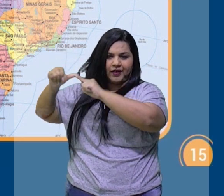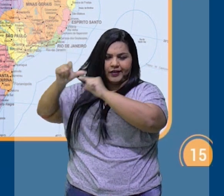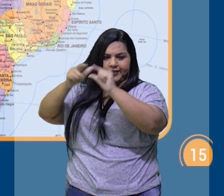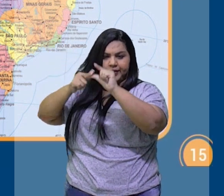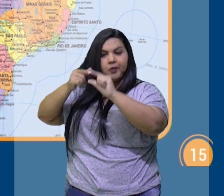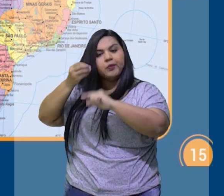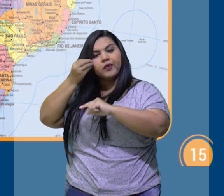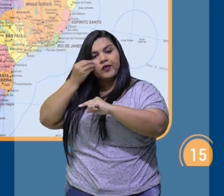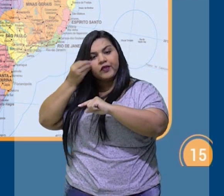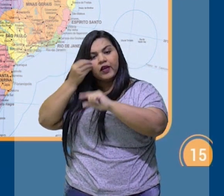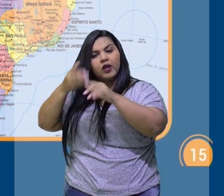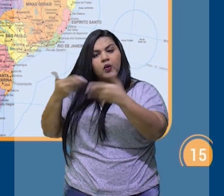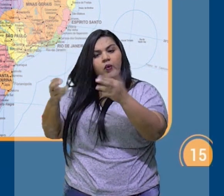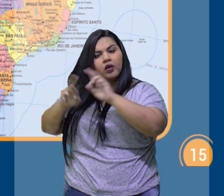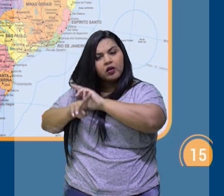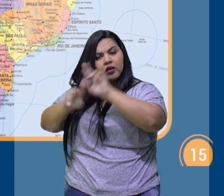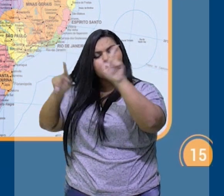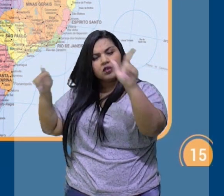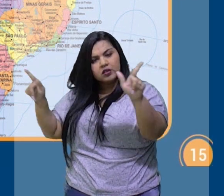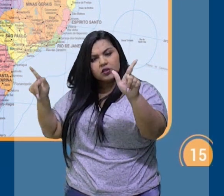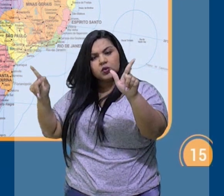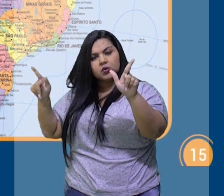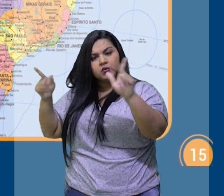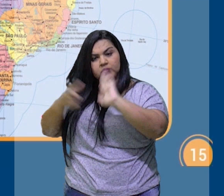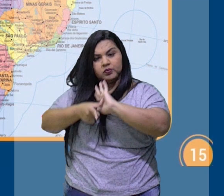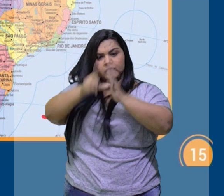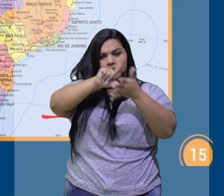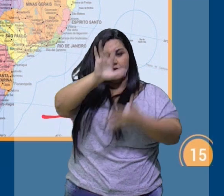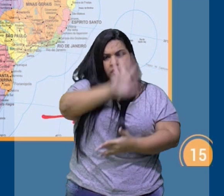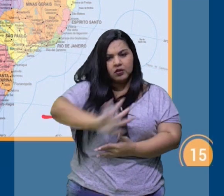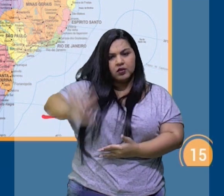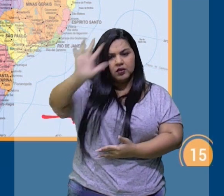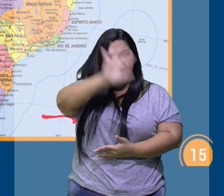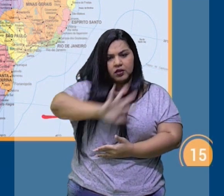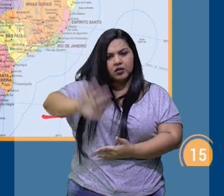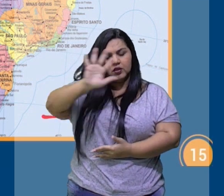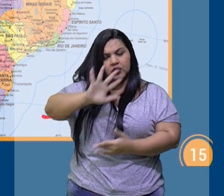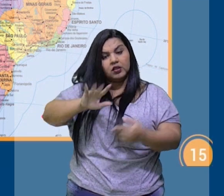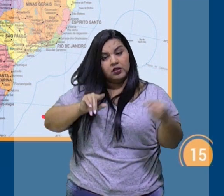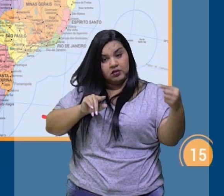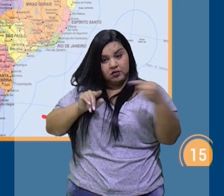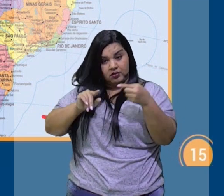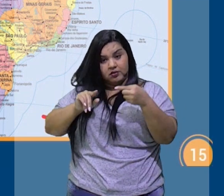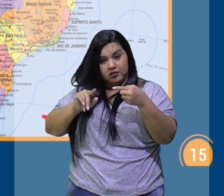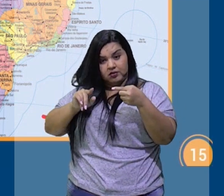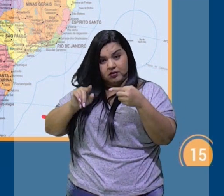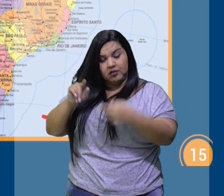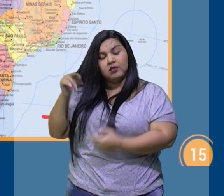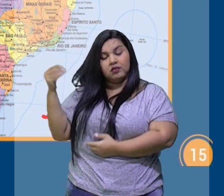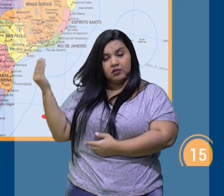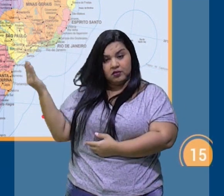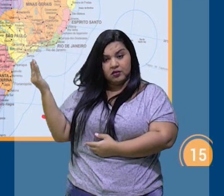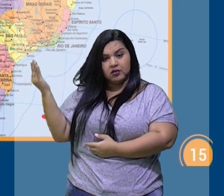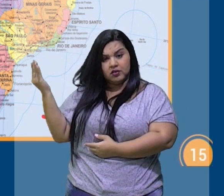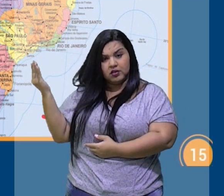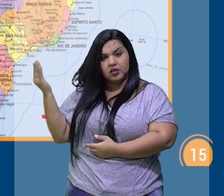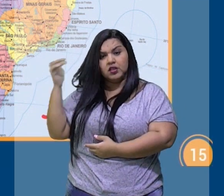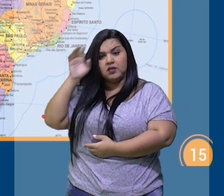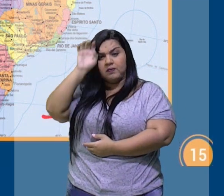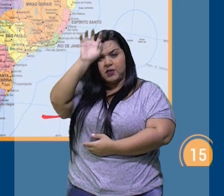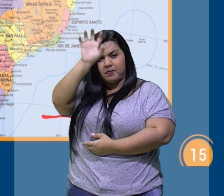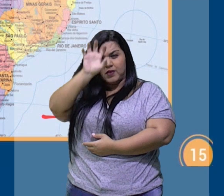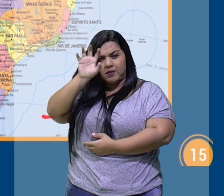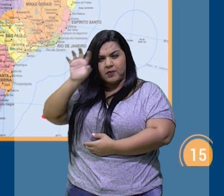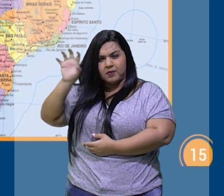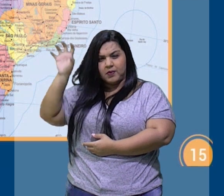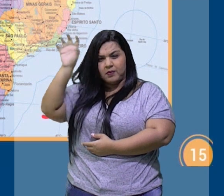com relação ao mapa anterior. Então, nesse mapa, a gente tem aí a divisão política